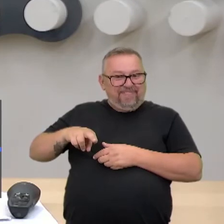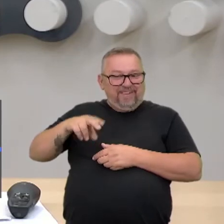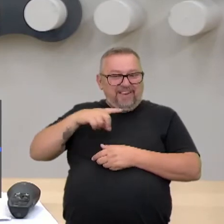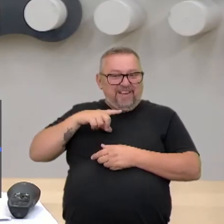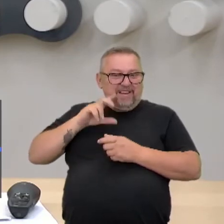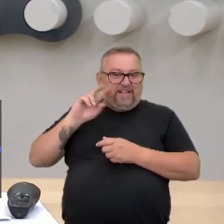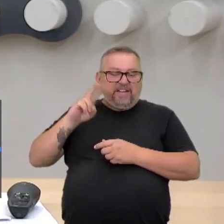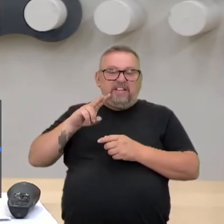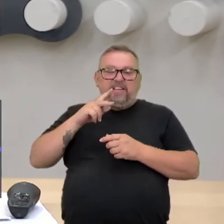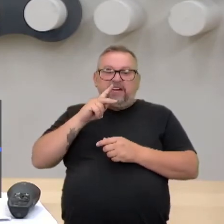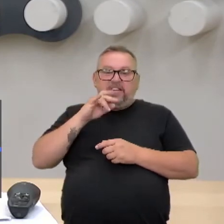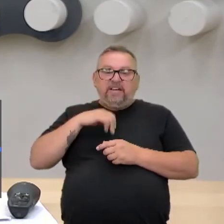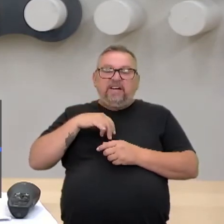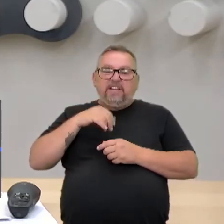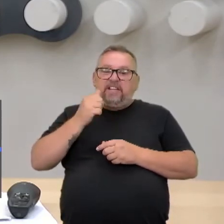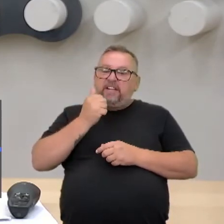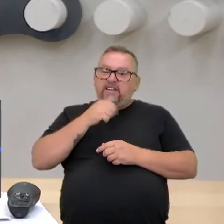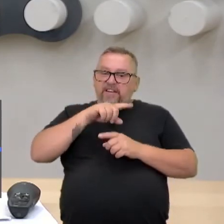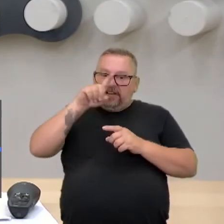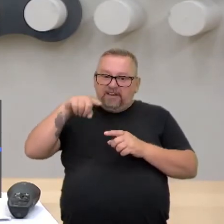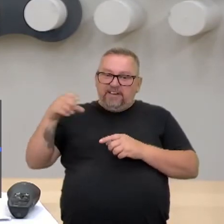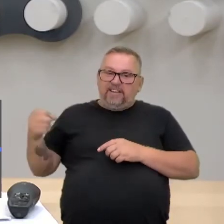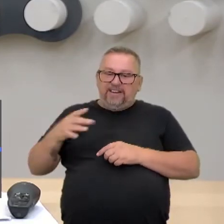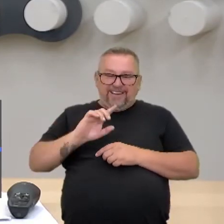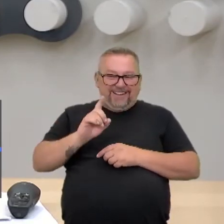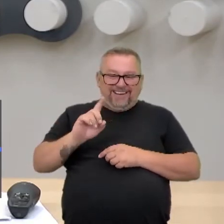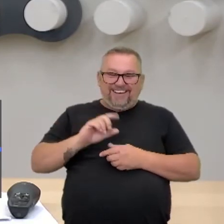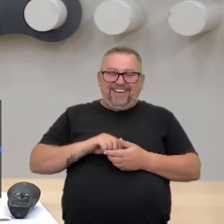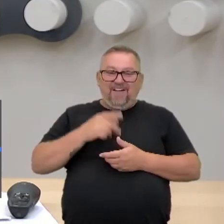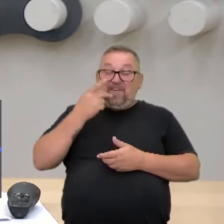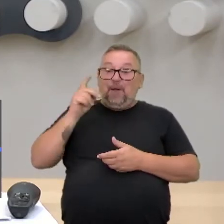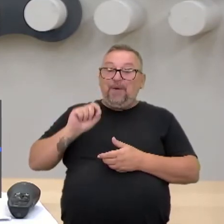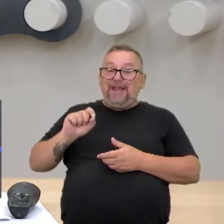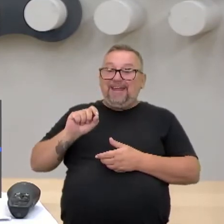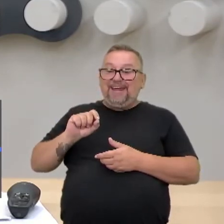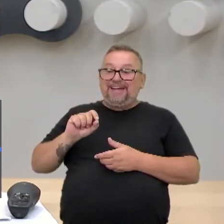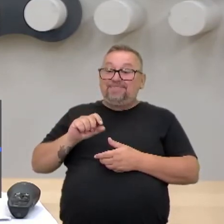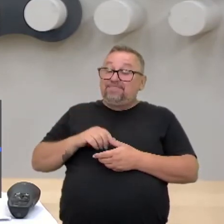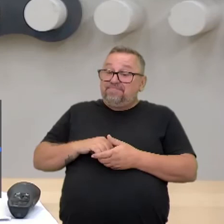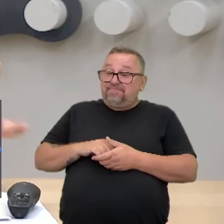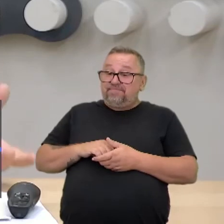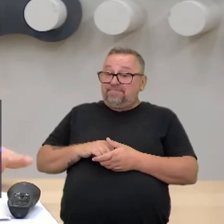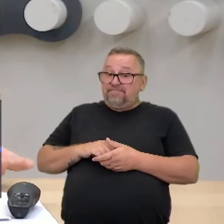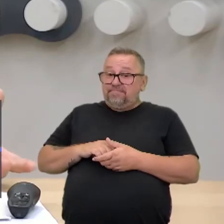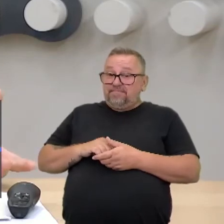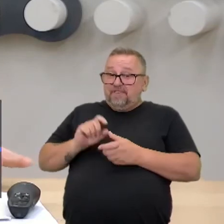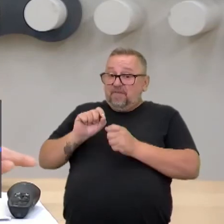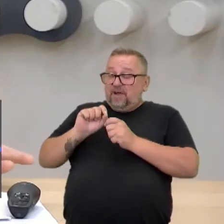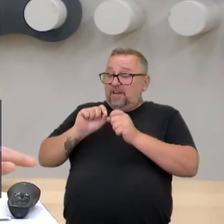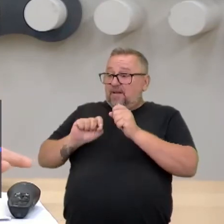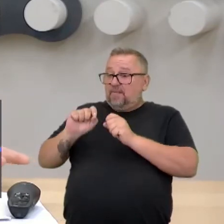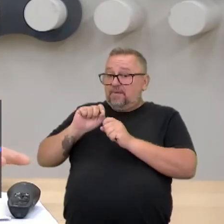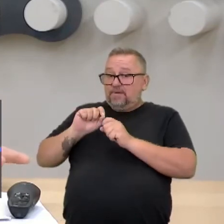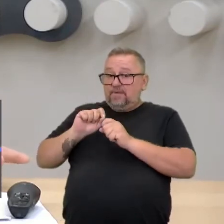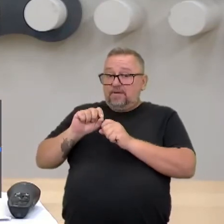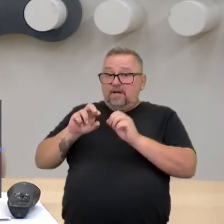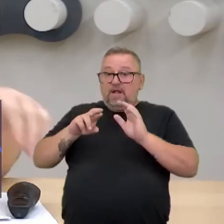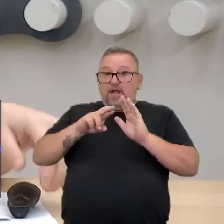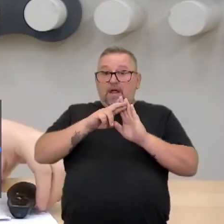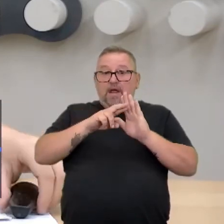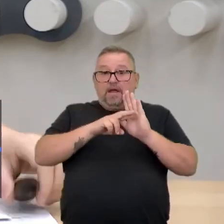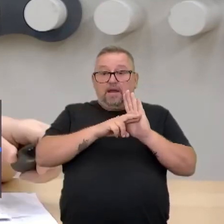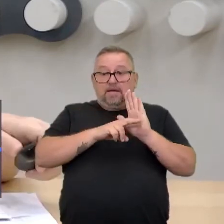assim considerado o pai da ciência moderna não à toa diz o seguinte horas faremos isso através de regras